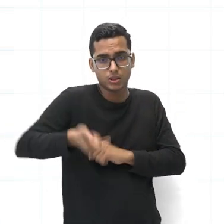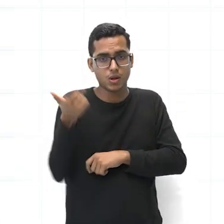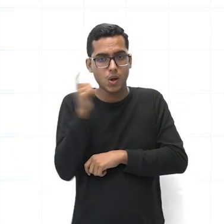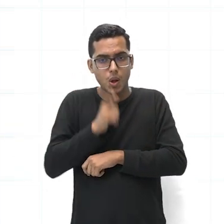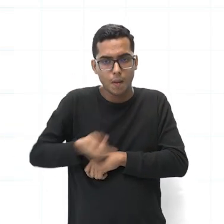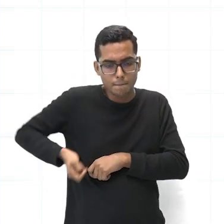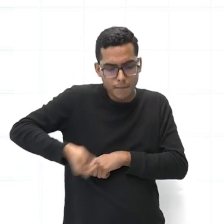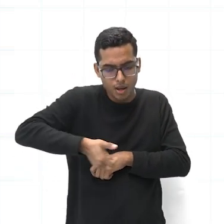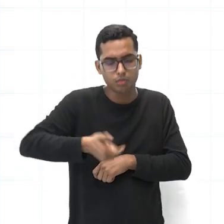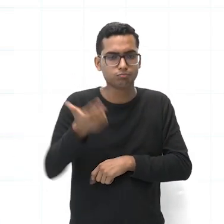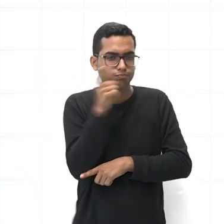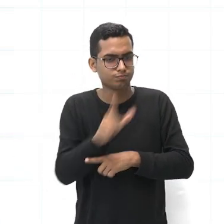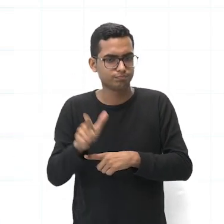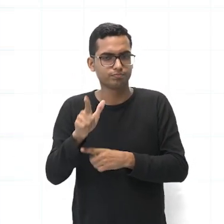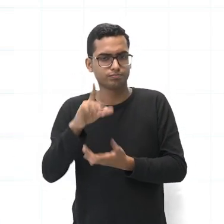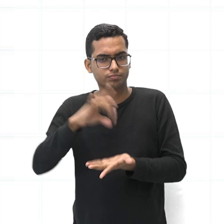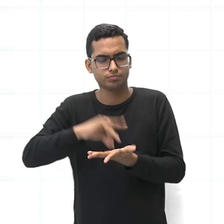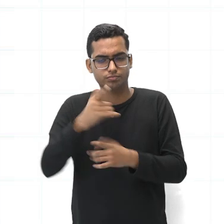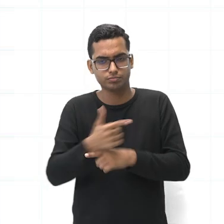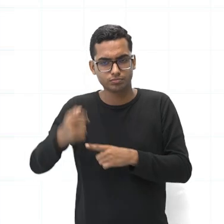elas enquanto conseguir. A